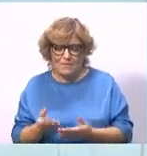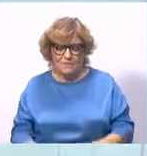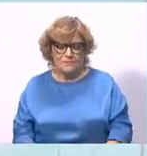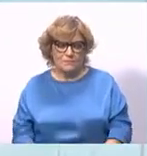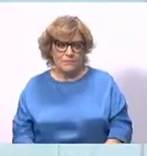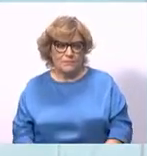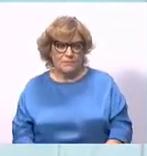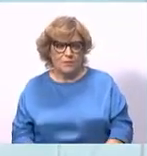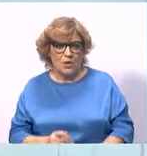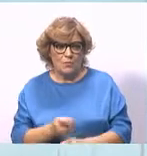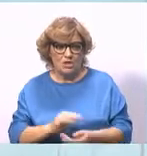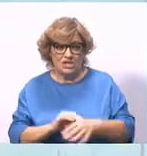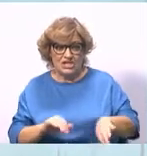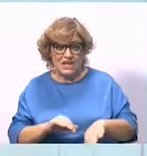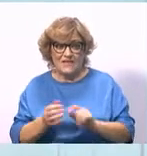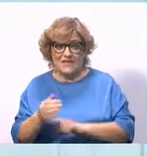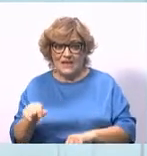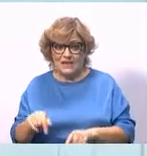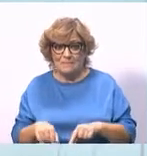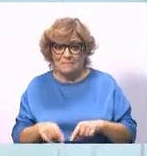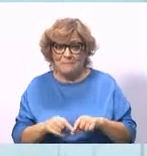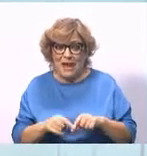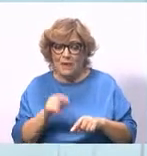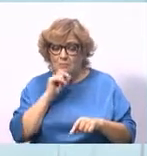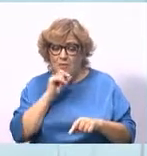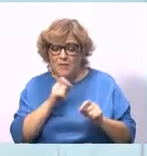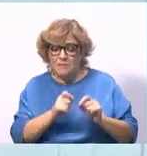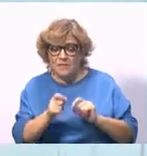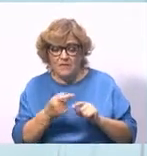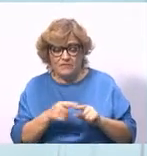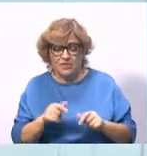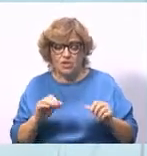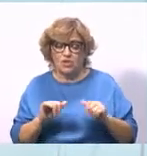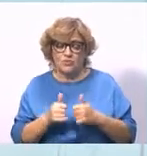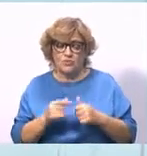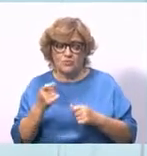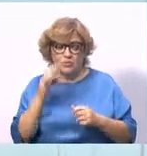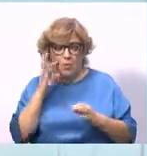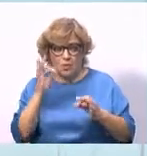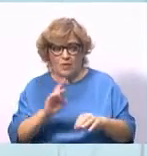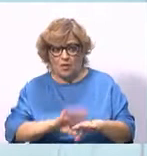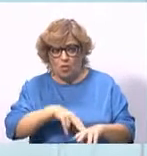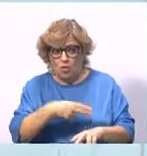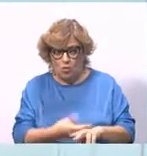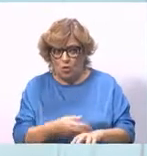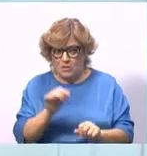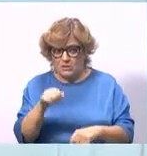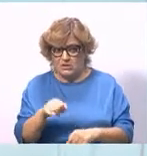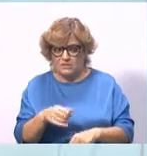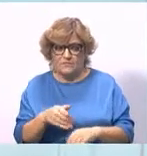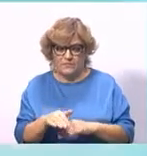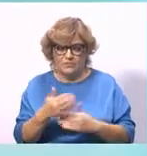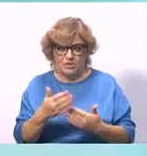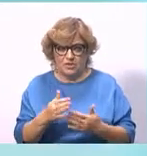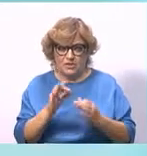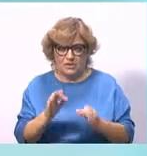Exatamente. Portanto, respondendo ao que a Alexandra perguntou, o desportista tem que ter cuidados redobrados também, não é? Ora, vamos lá